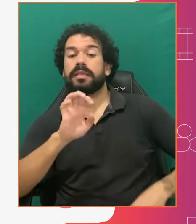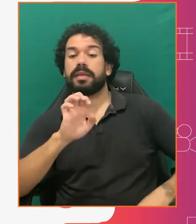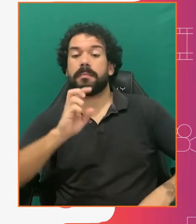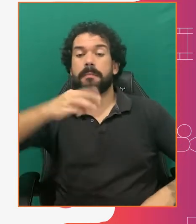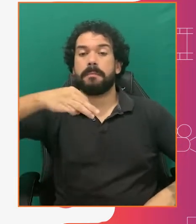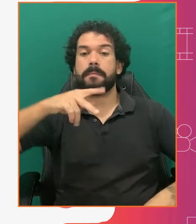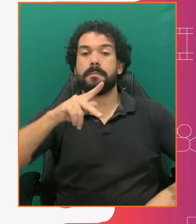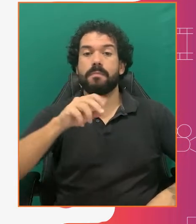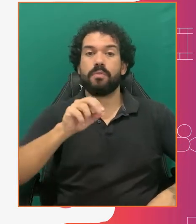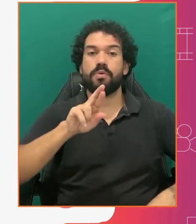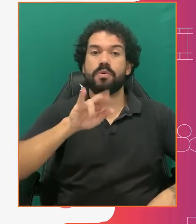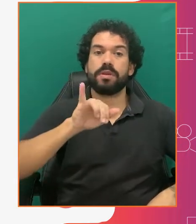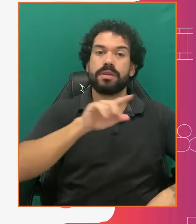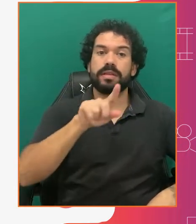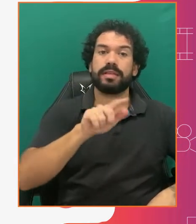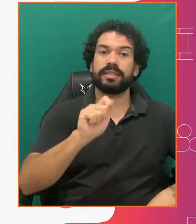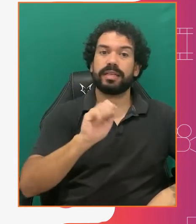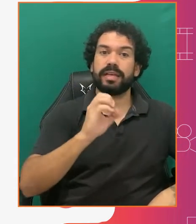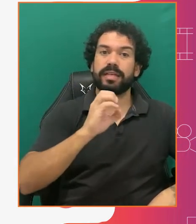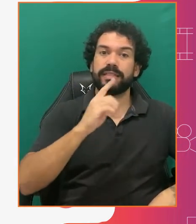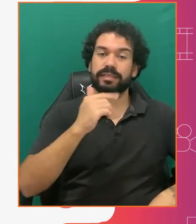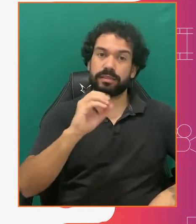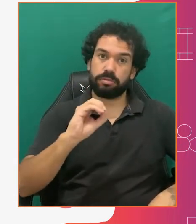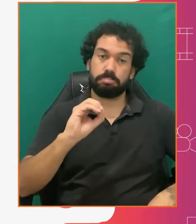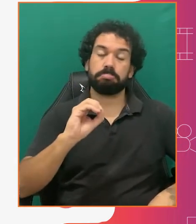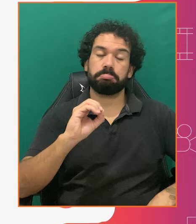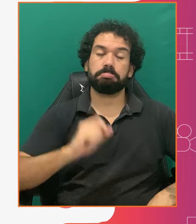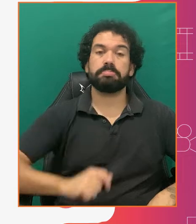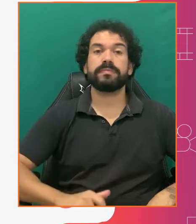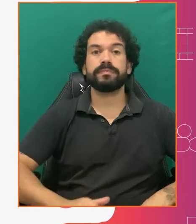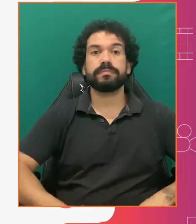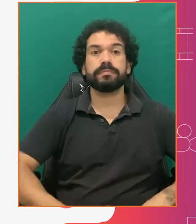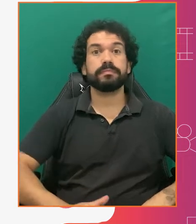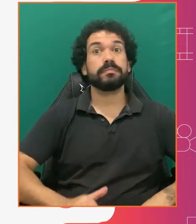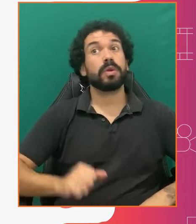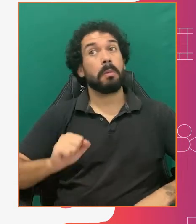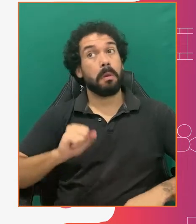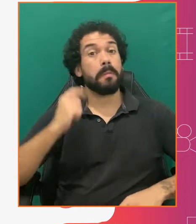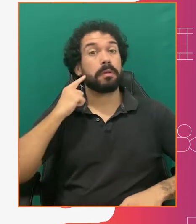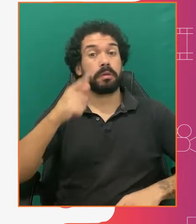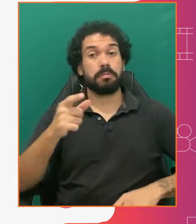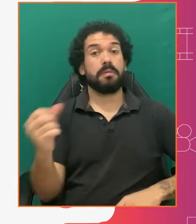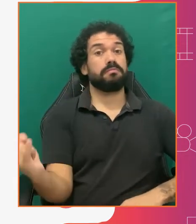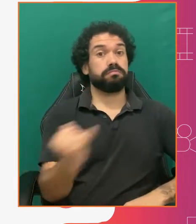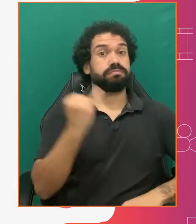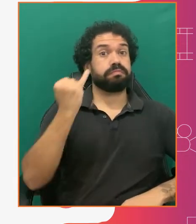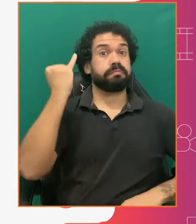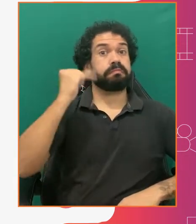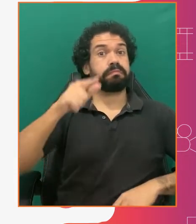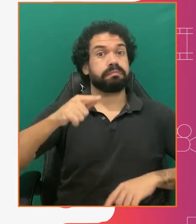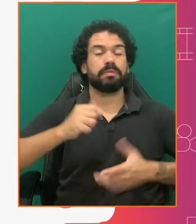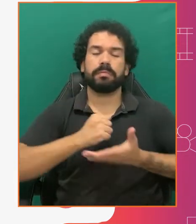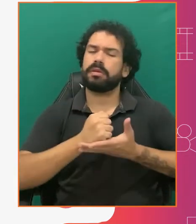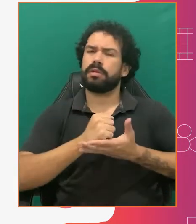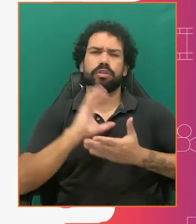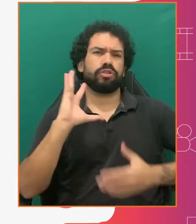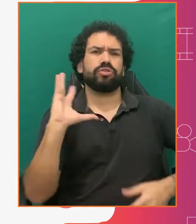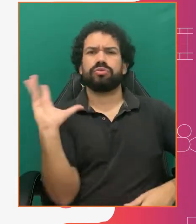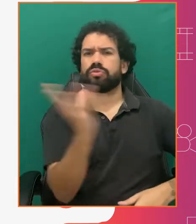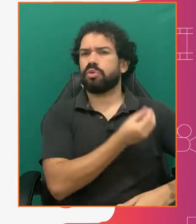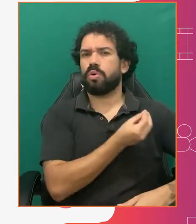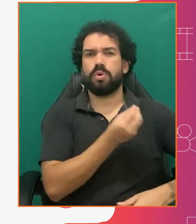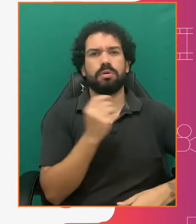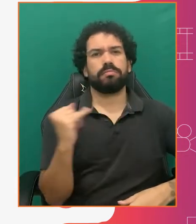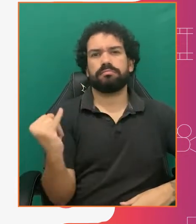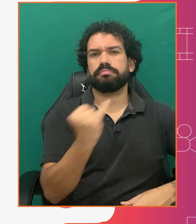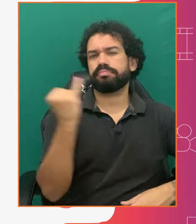temporização. Esse também pode ser considerado um dos mais importantes princípios. É claro que todos